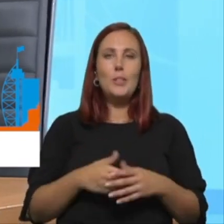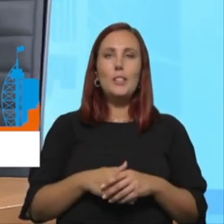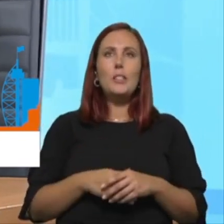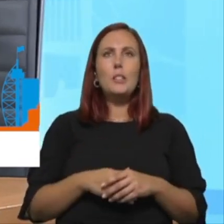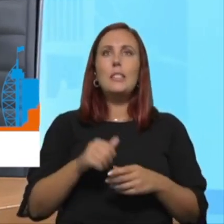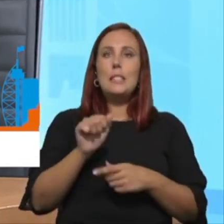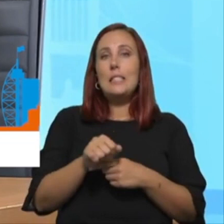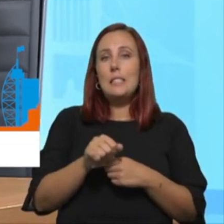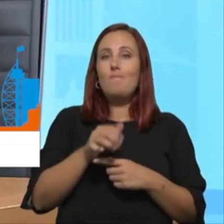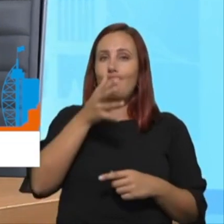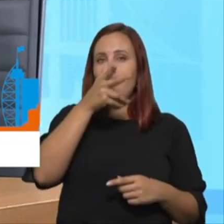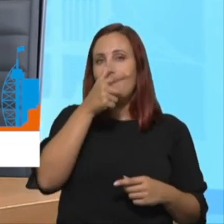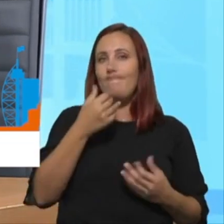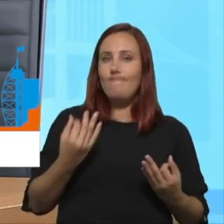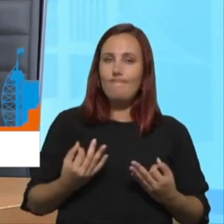Sim, infelizmente,